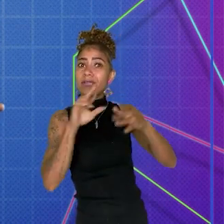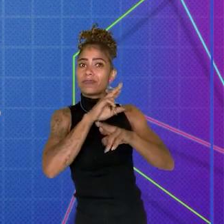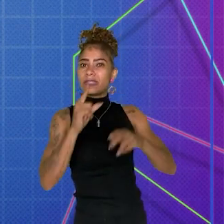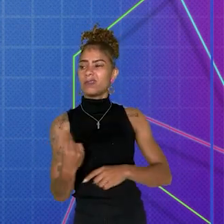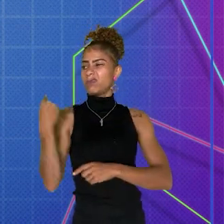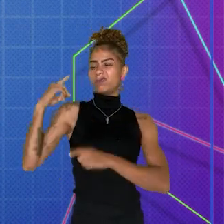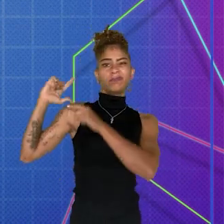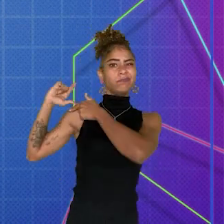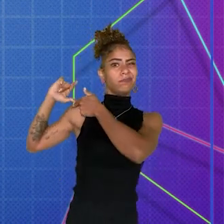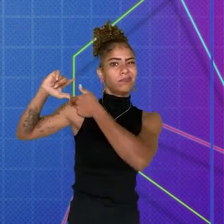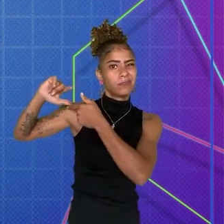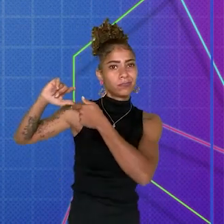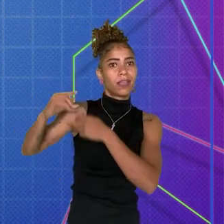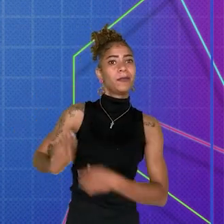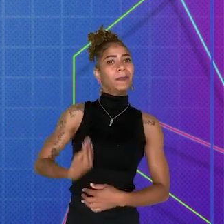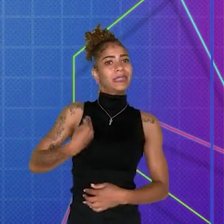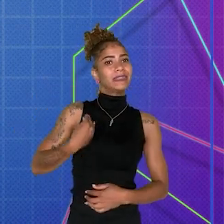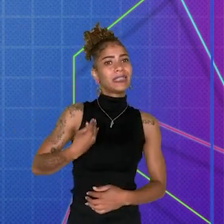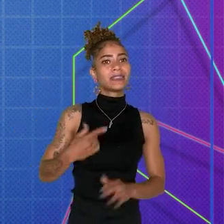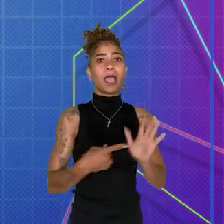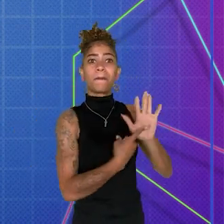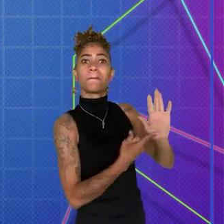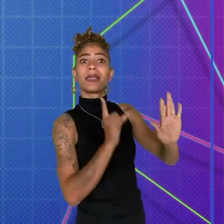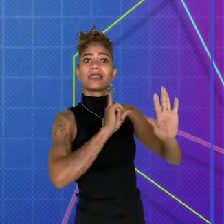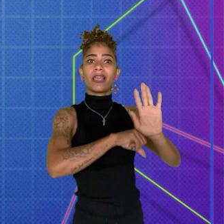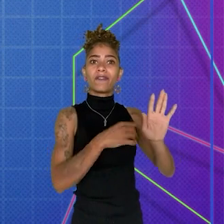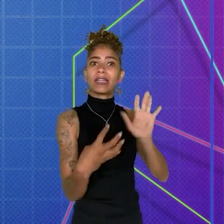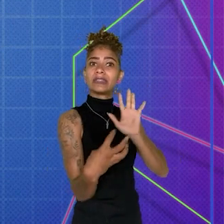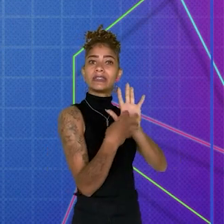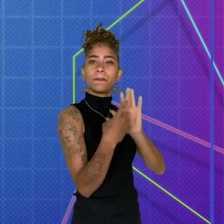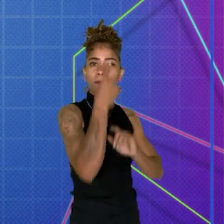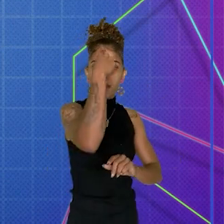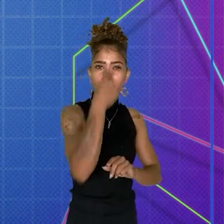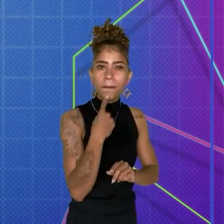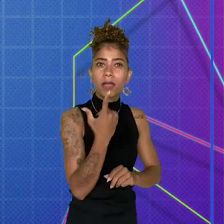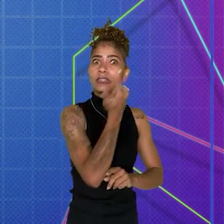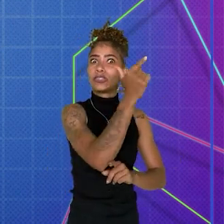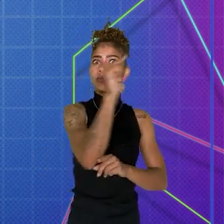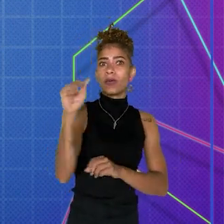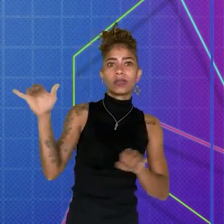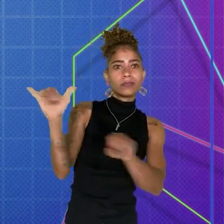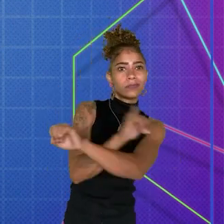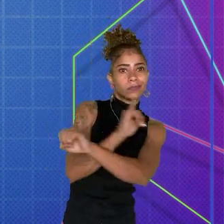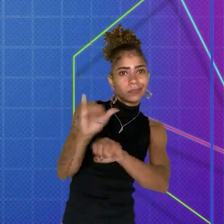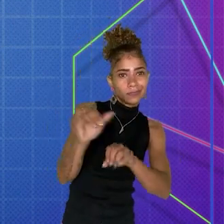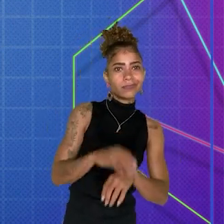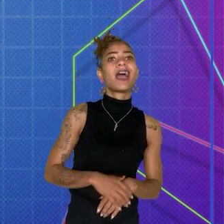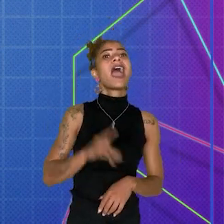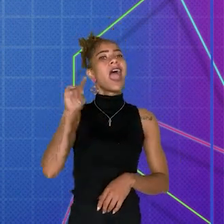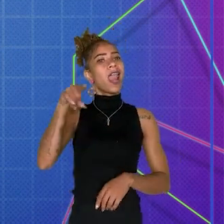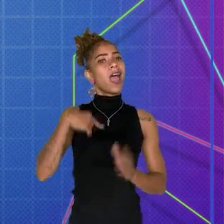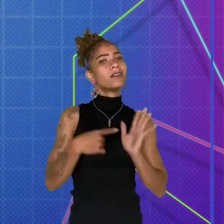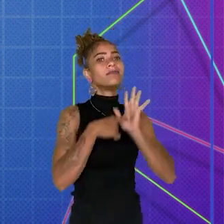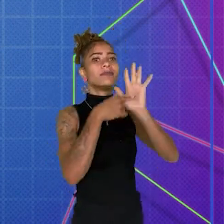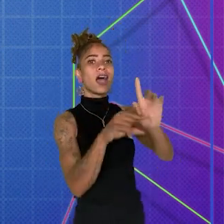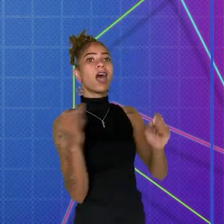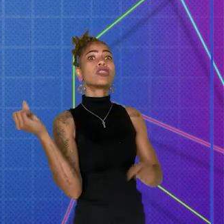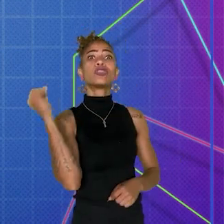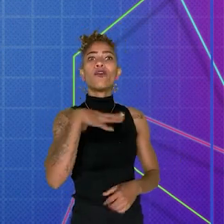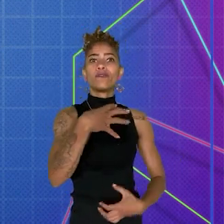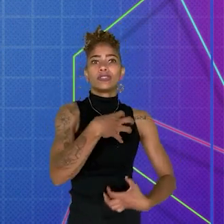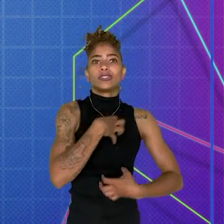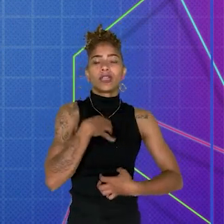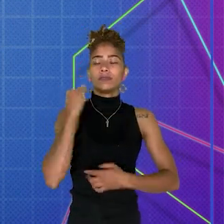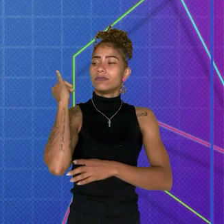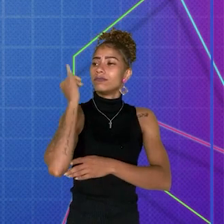que a diferenciam das narrativas tradicionais, como a presença de metáforas, símbolos, imagens e outros recursos narrativos. Ela